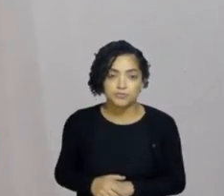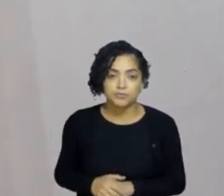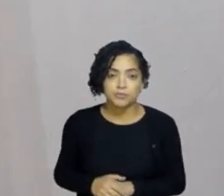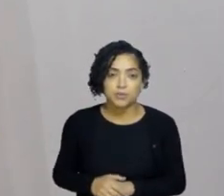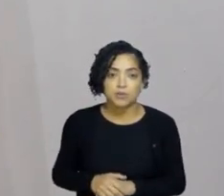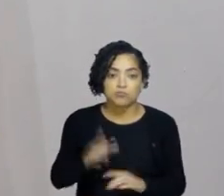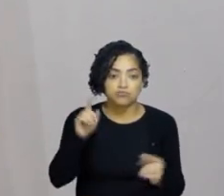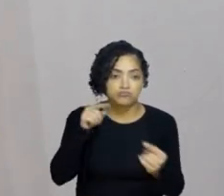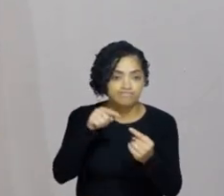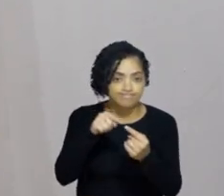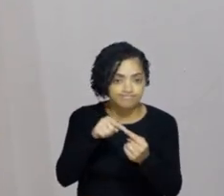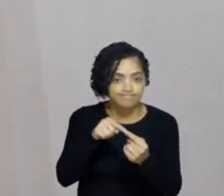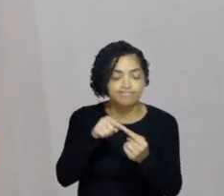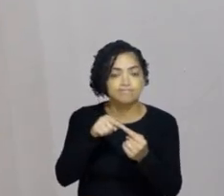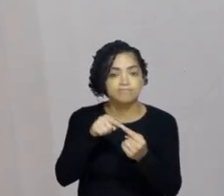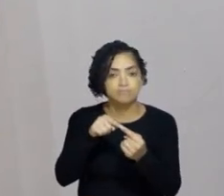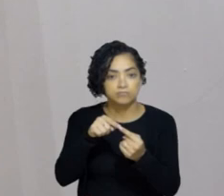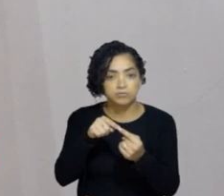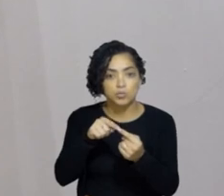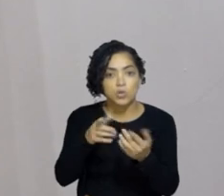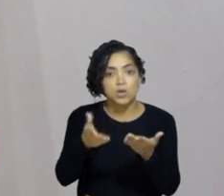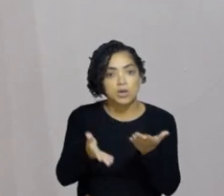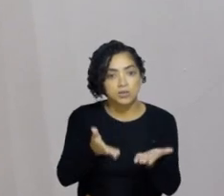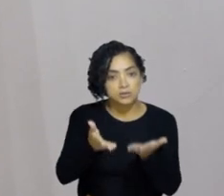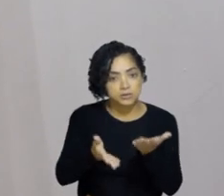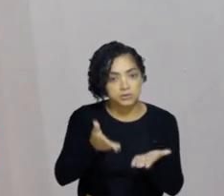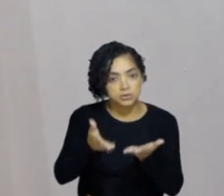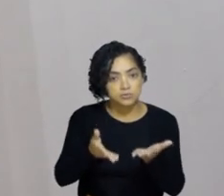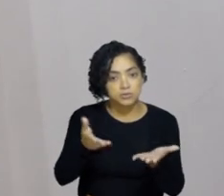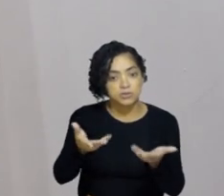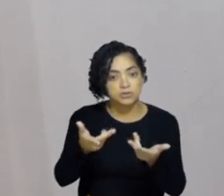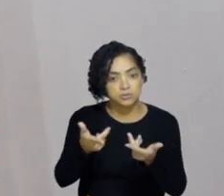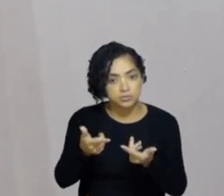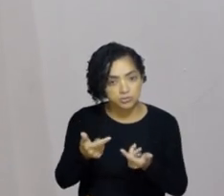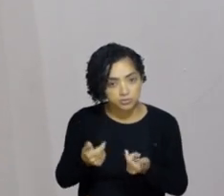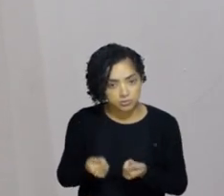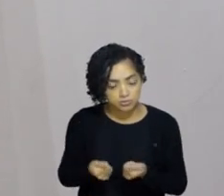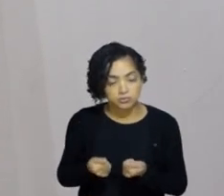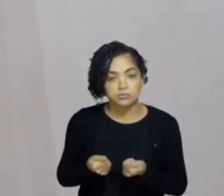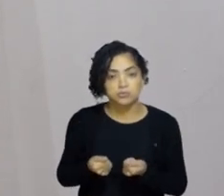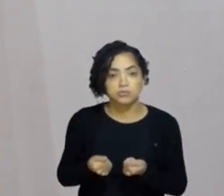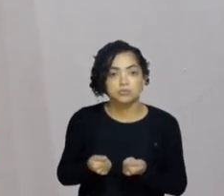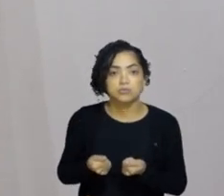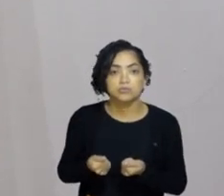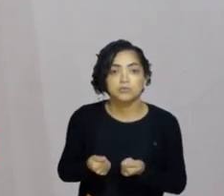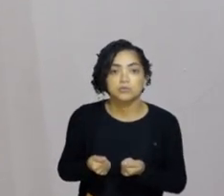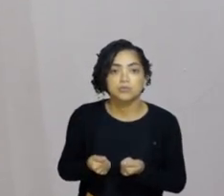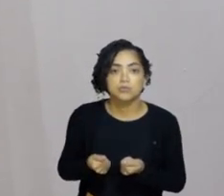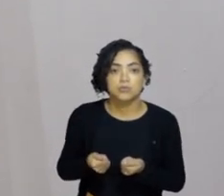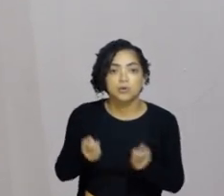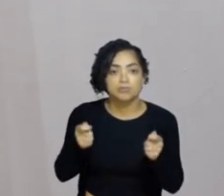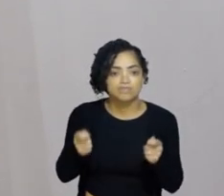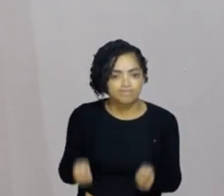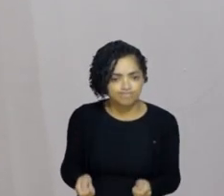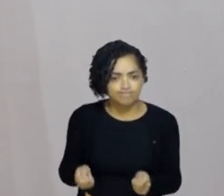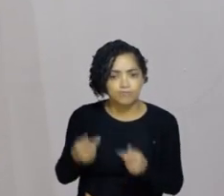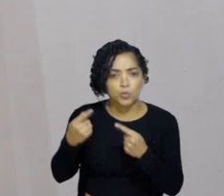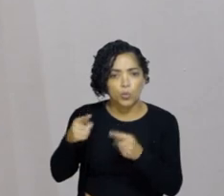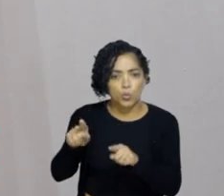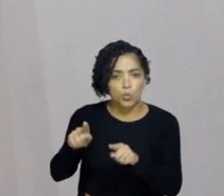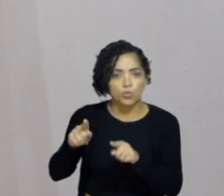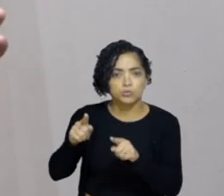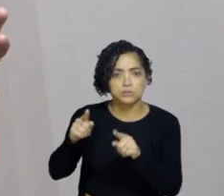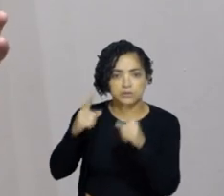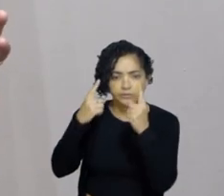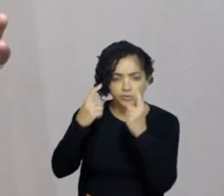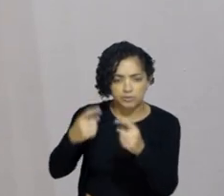é atendimento qualificado ao cidadão catarinense e linha dura contra a criminalidade.